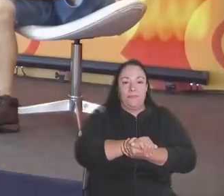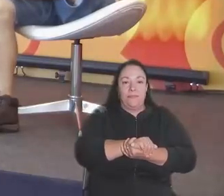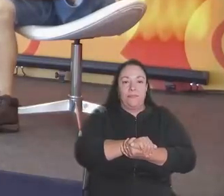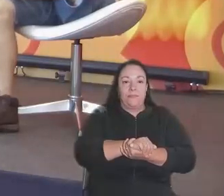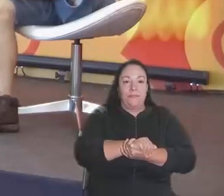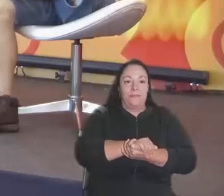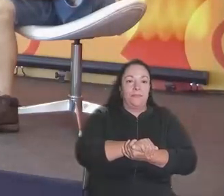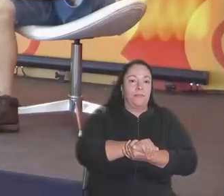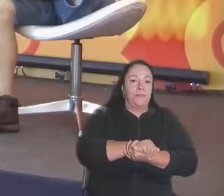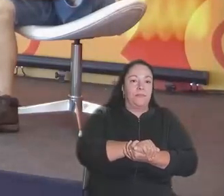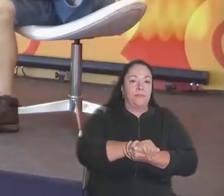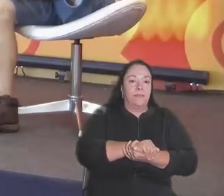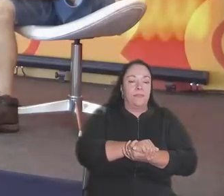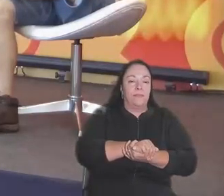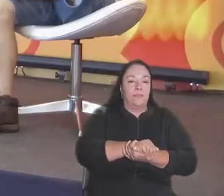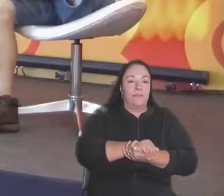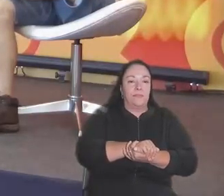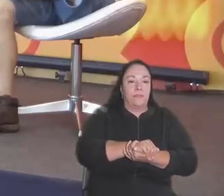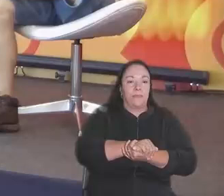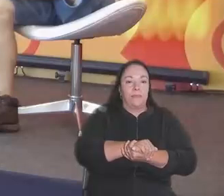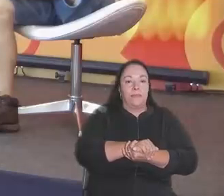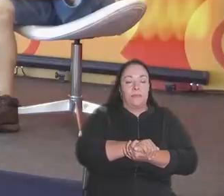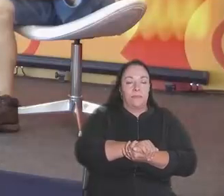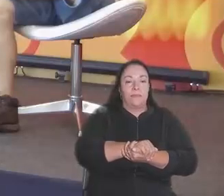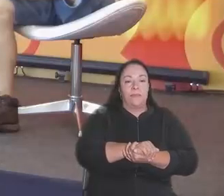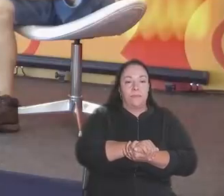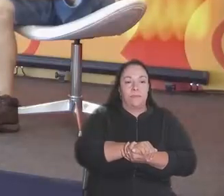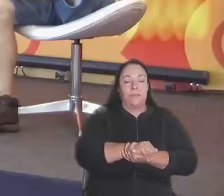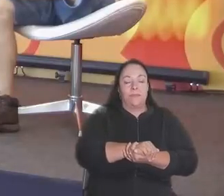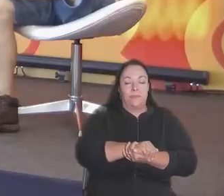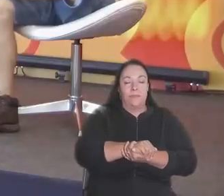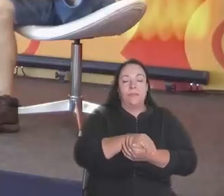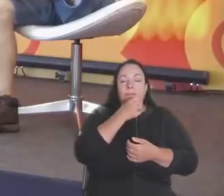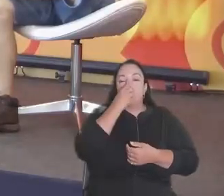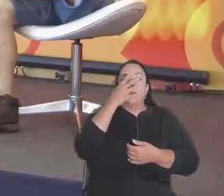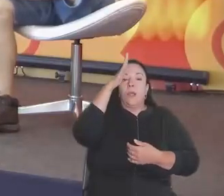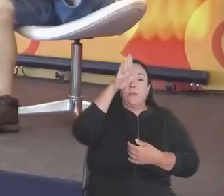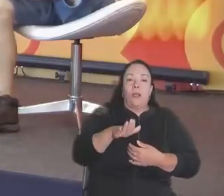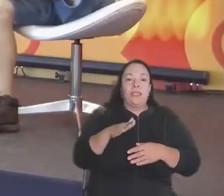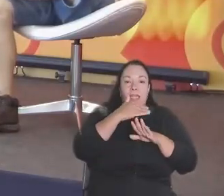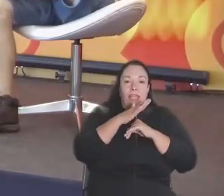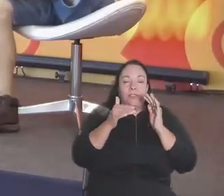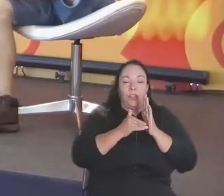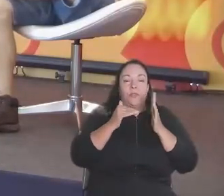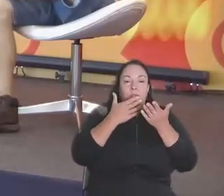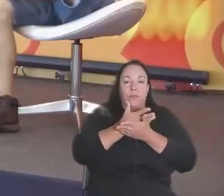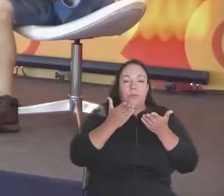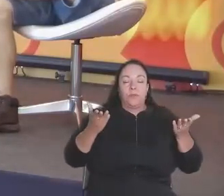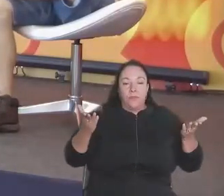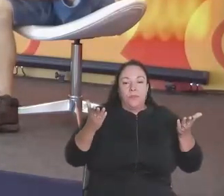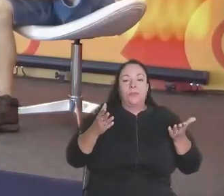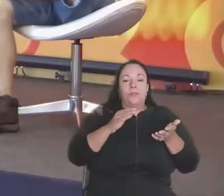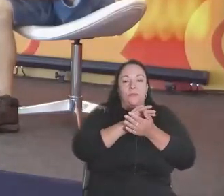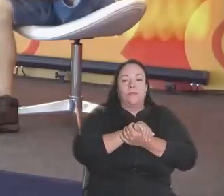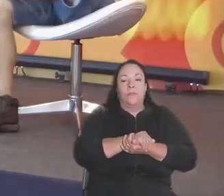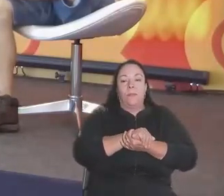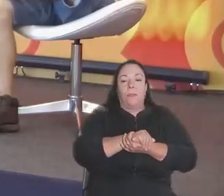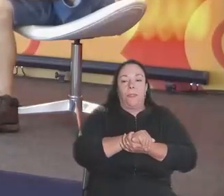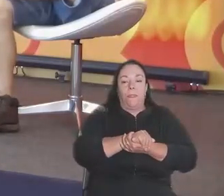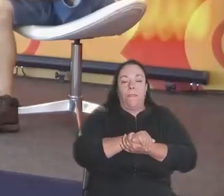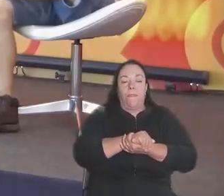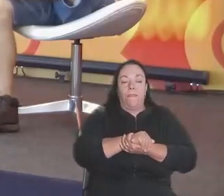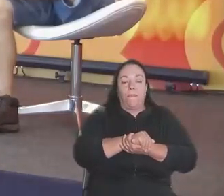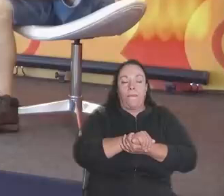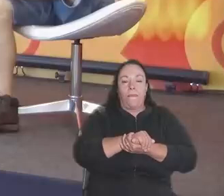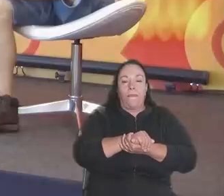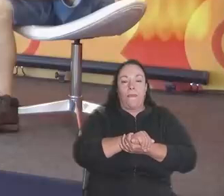Nós aprendemos a pergunta. Por favor, professor. Boa tarde a todos. Boa tarde. Professor Oscar, meu amigo.